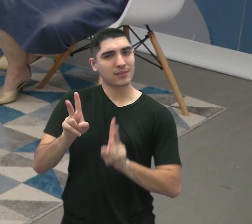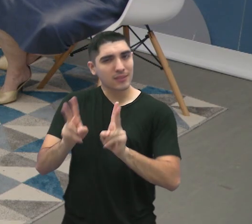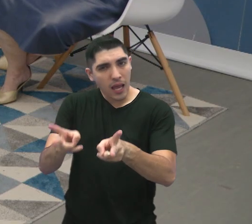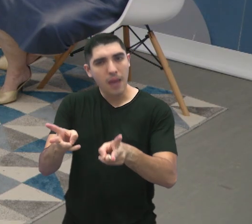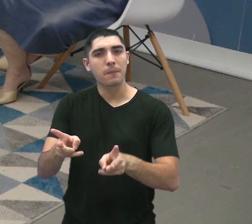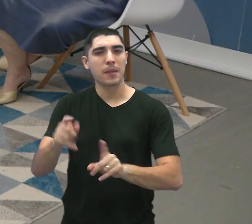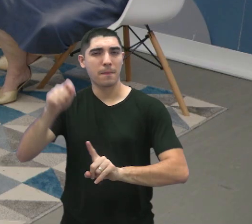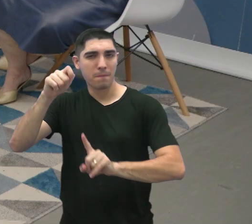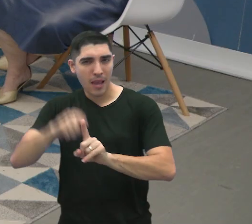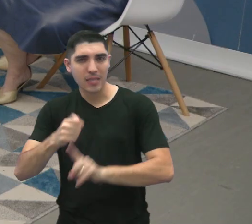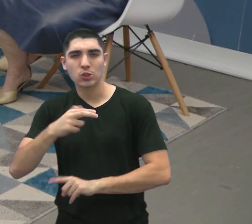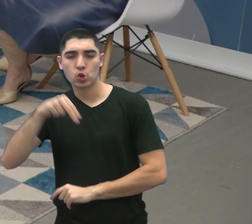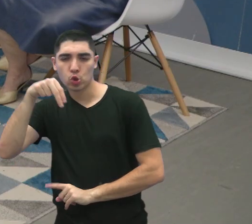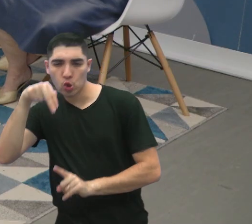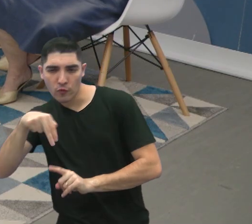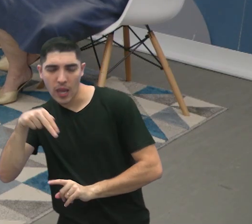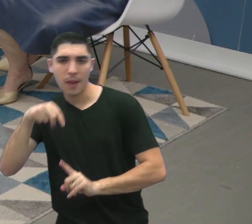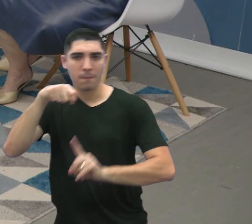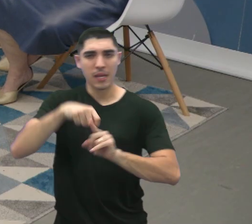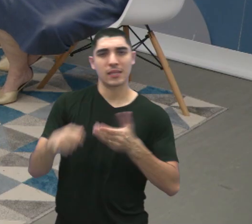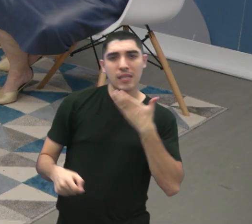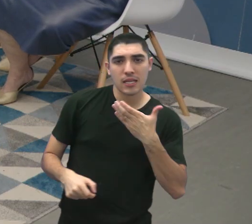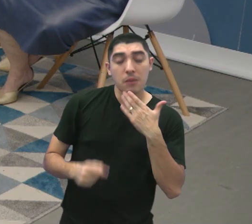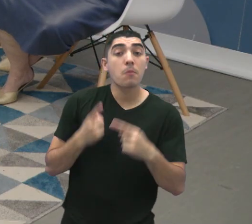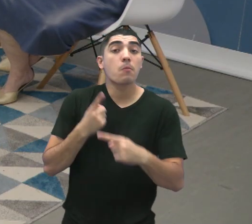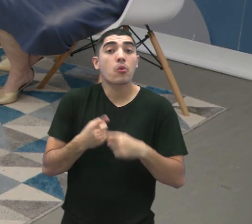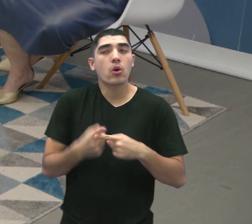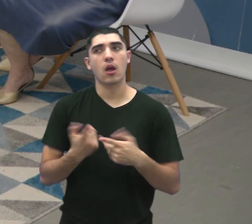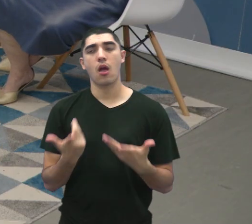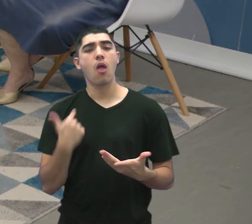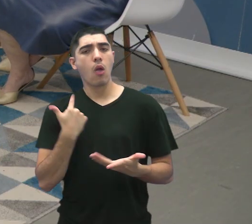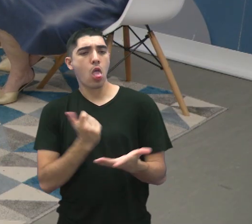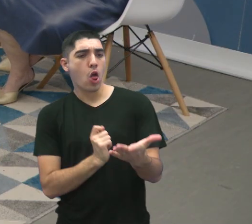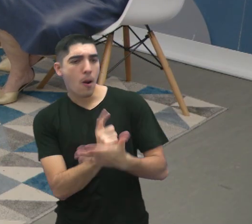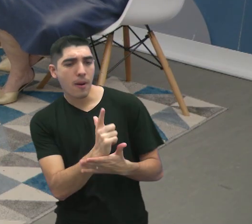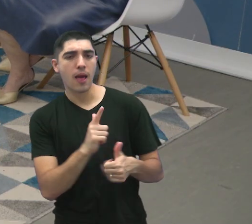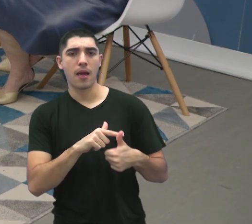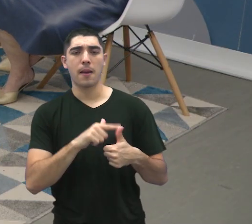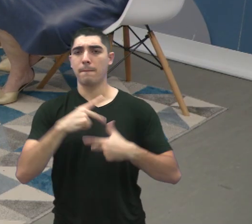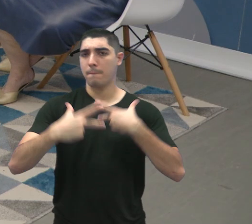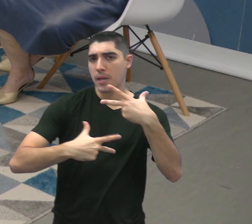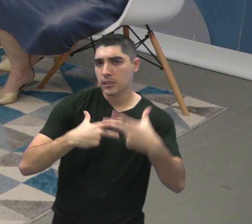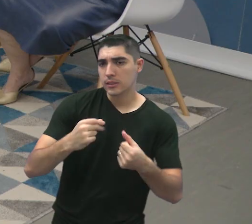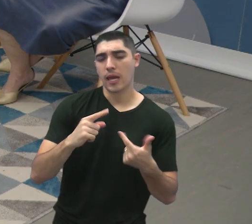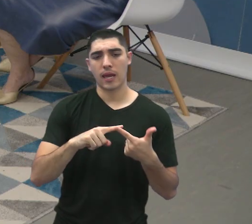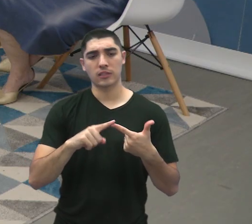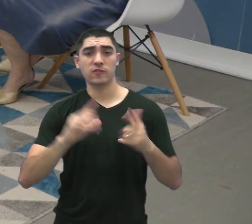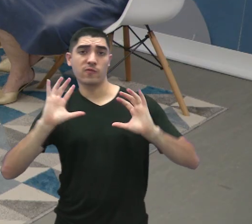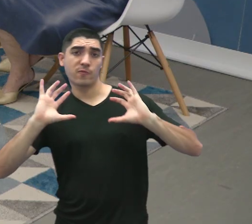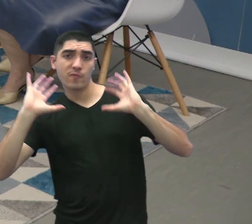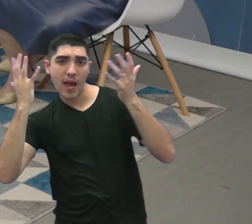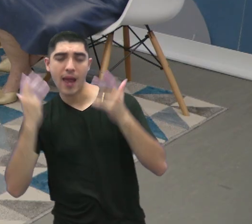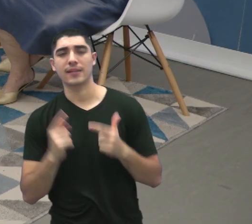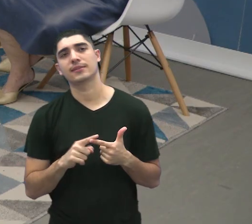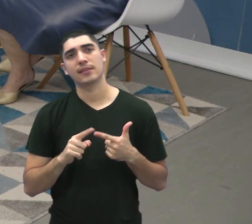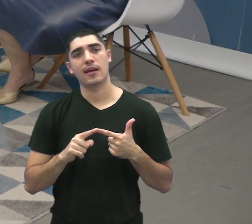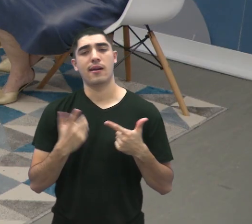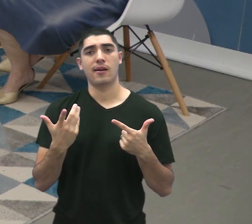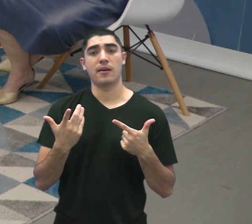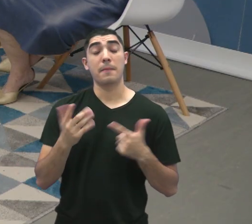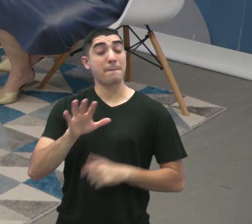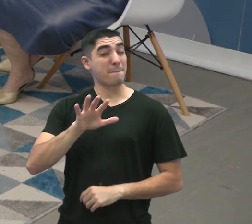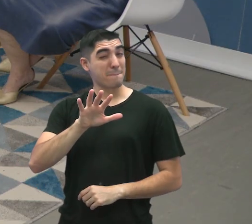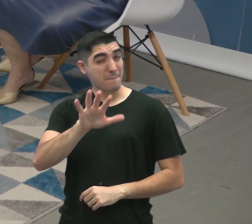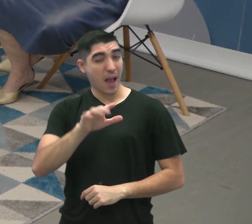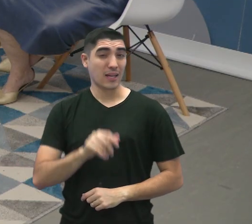ano, né, um salário a mais, para você gastar com presentes, com festas, né? Agora,